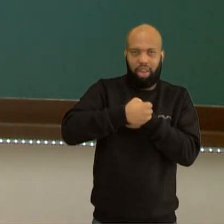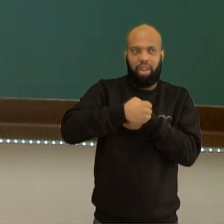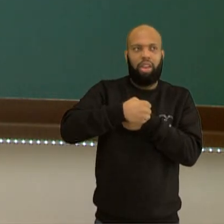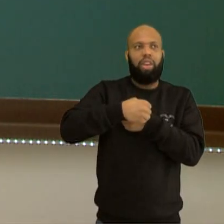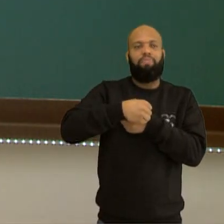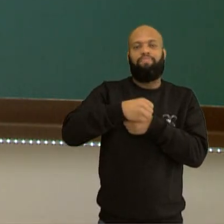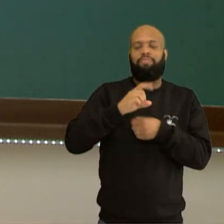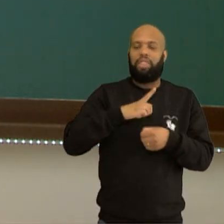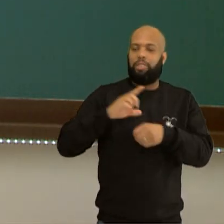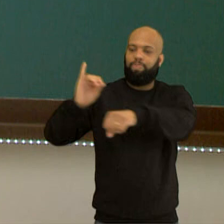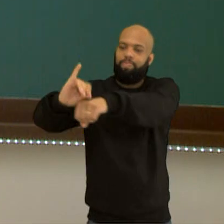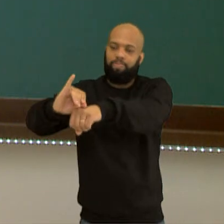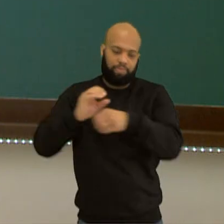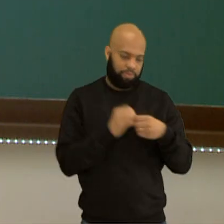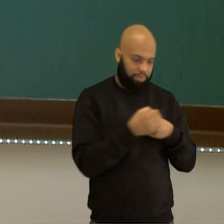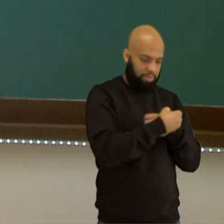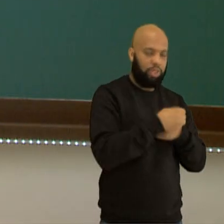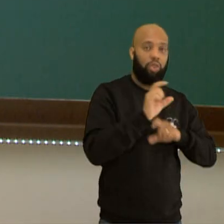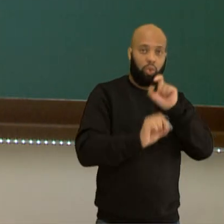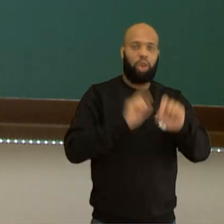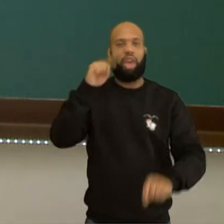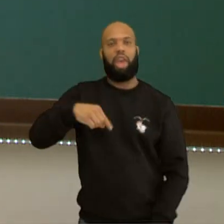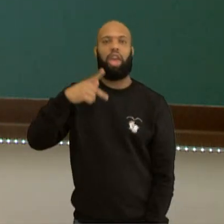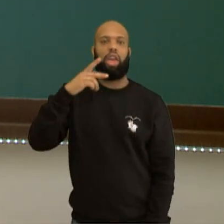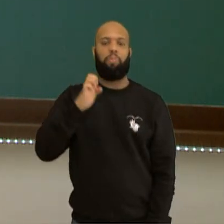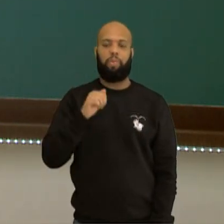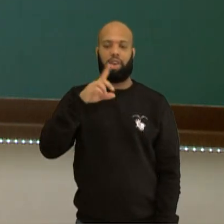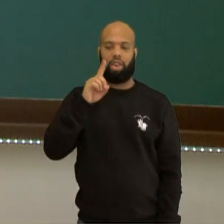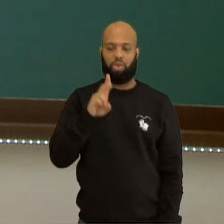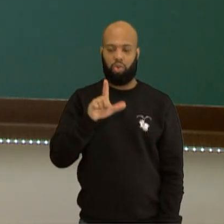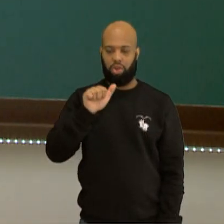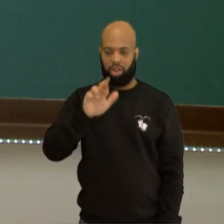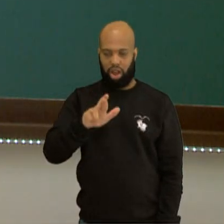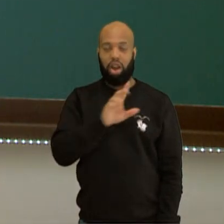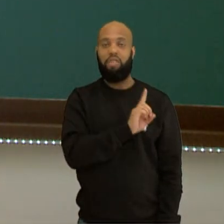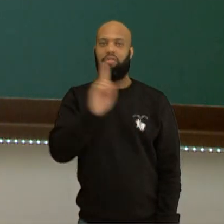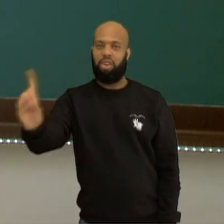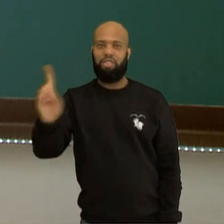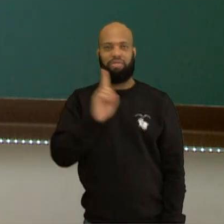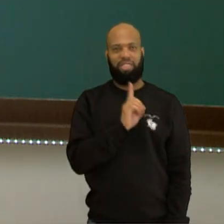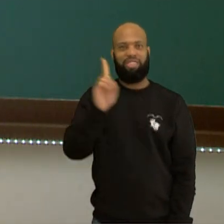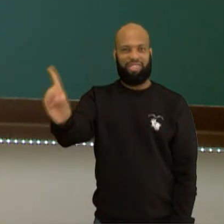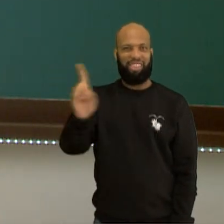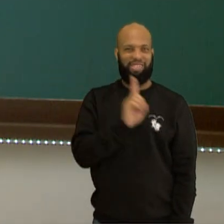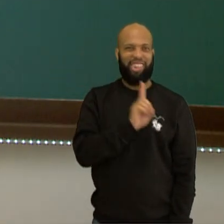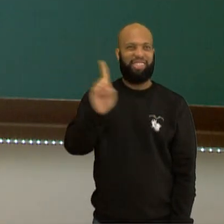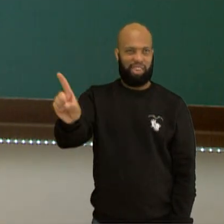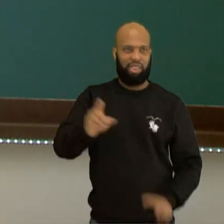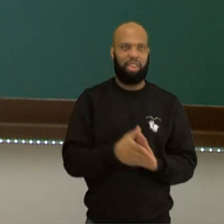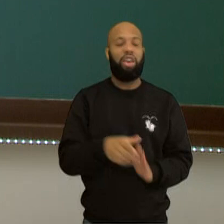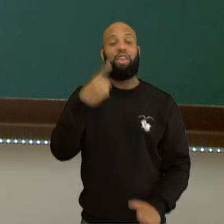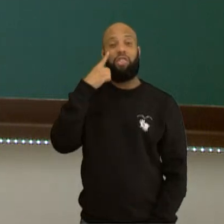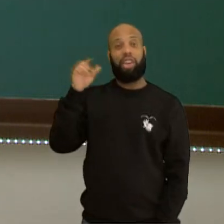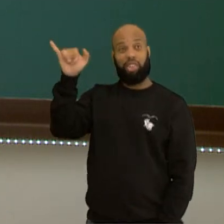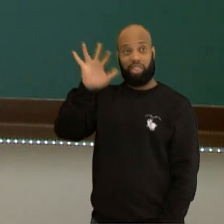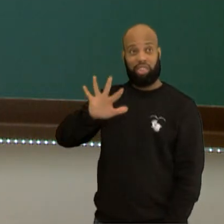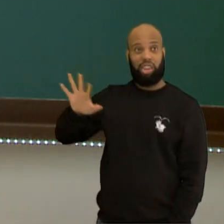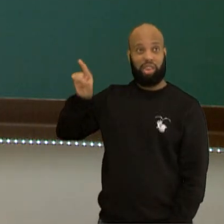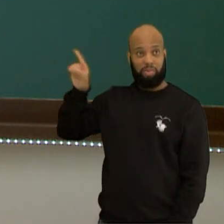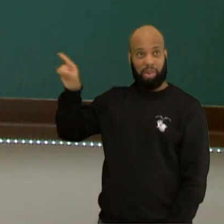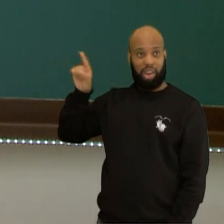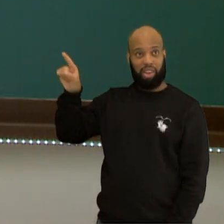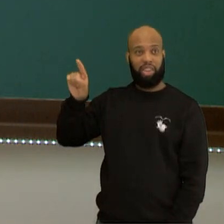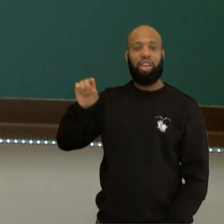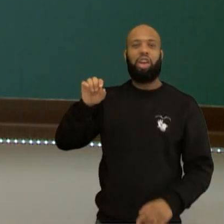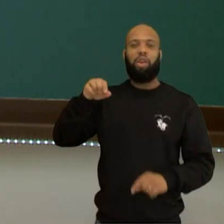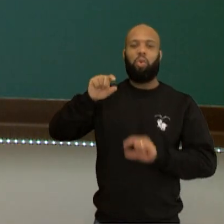a metrópole, a gente chama de movimento pendular, o ir e vir. A imagenzinha ali do lado é para ilustrar essa ideia